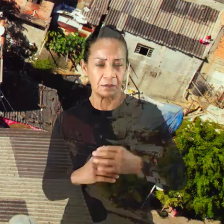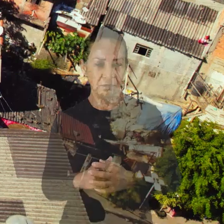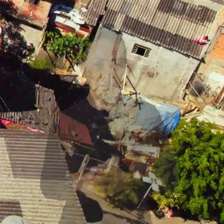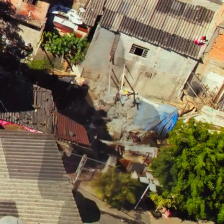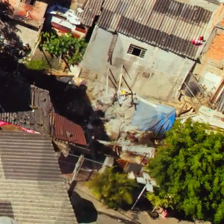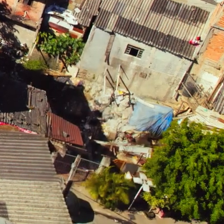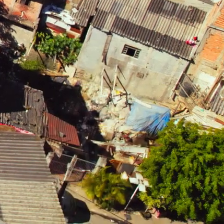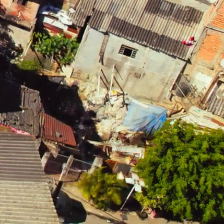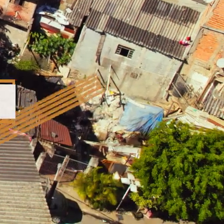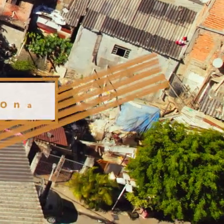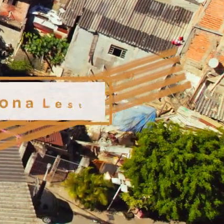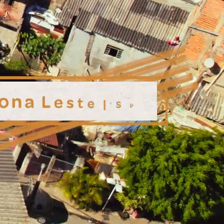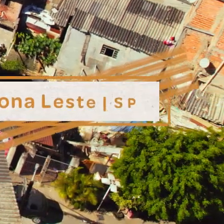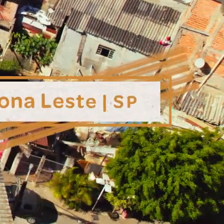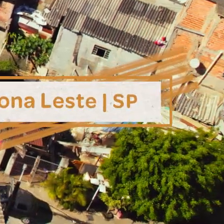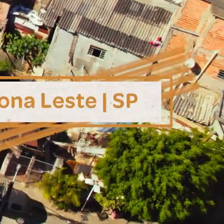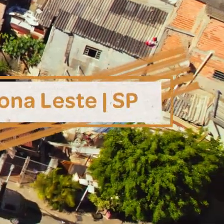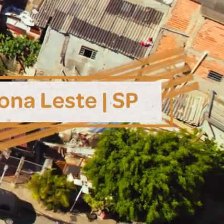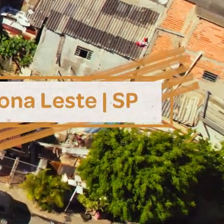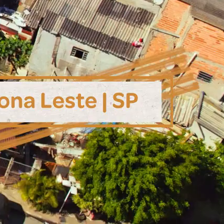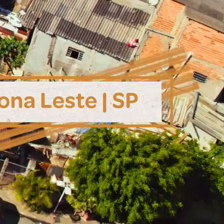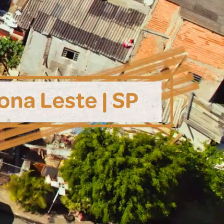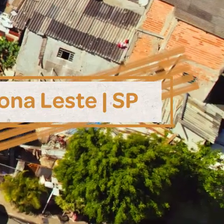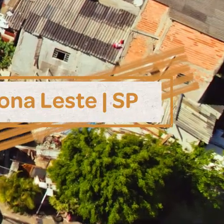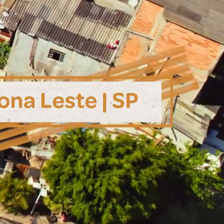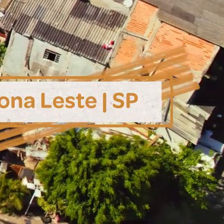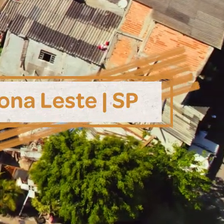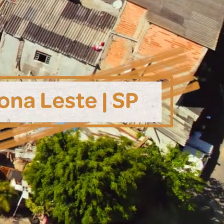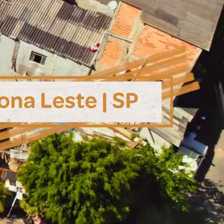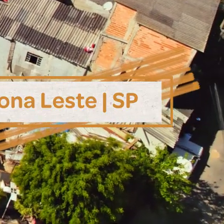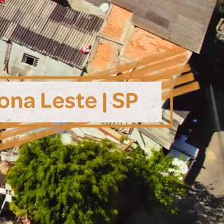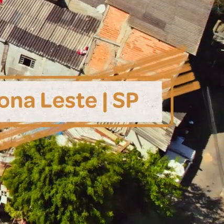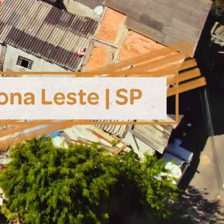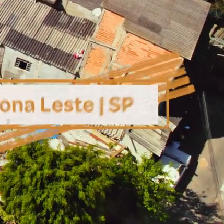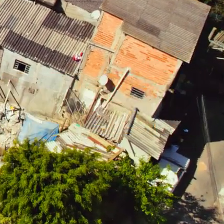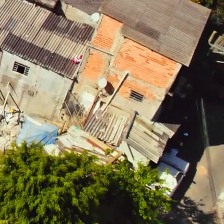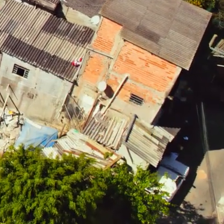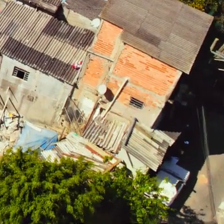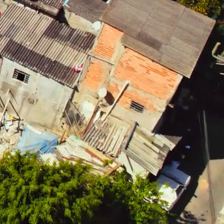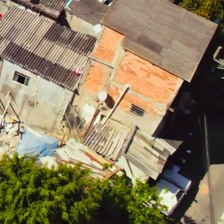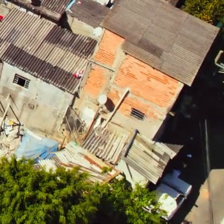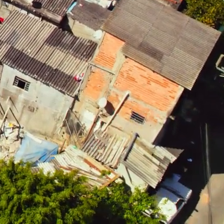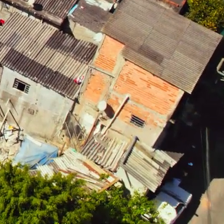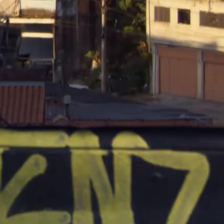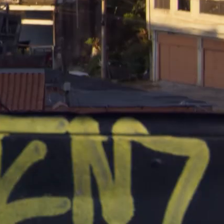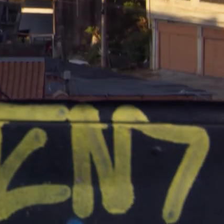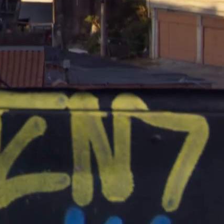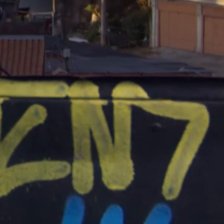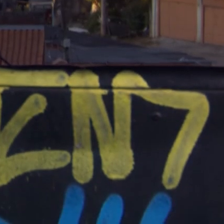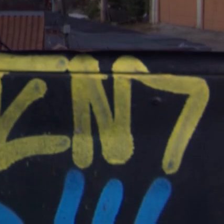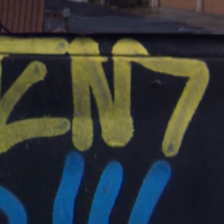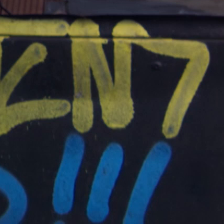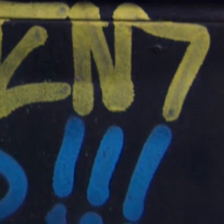experiência. Casas Humildes. Muro escrito São